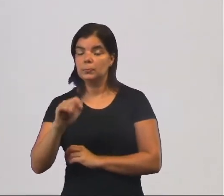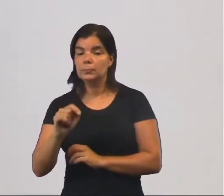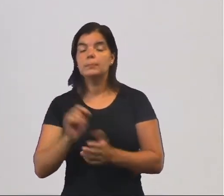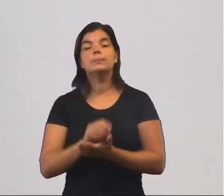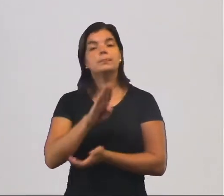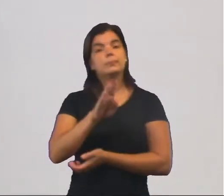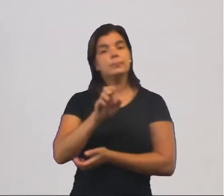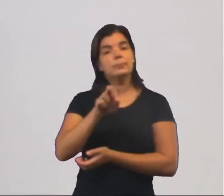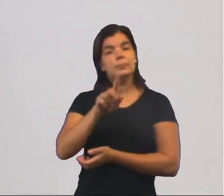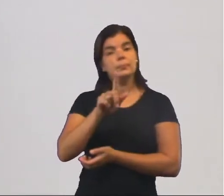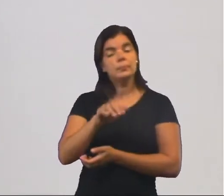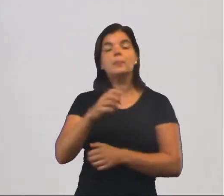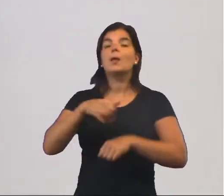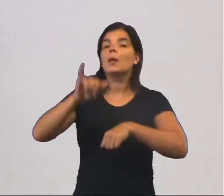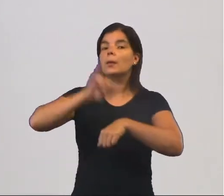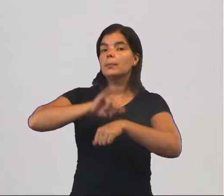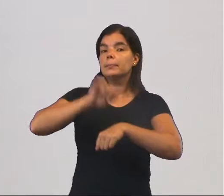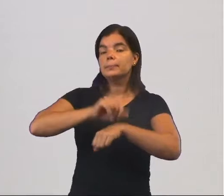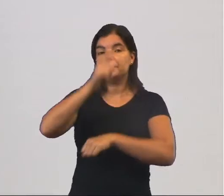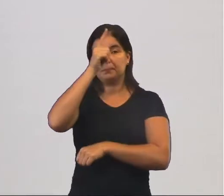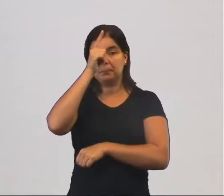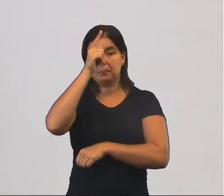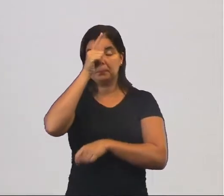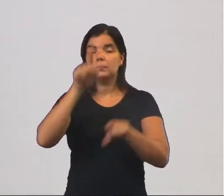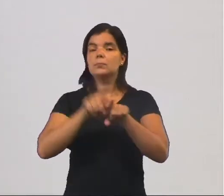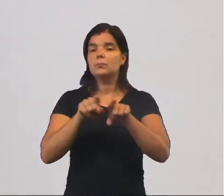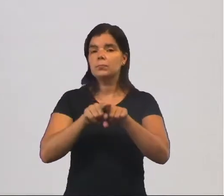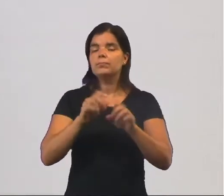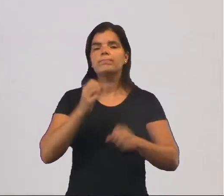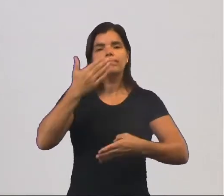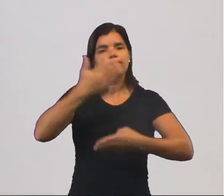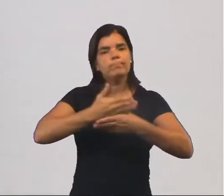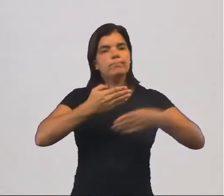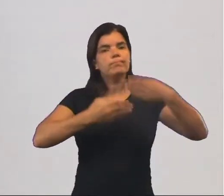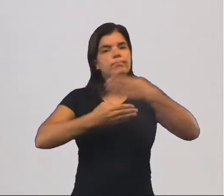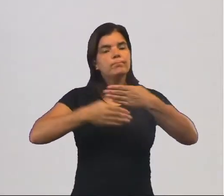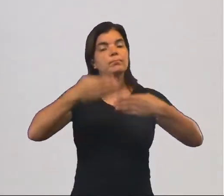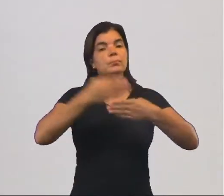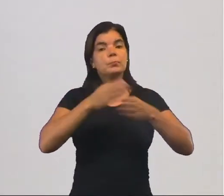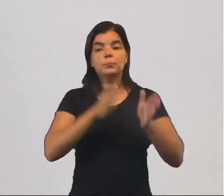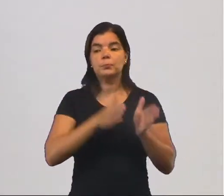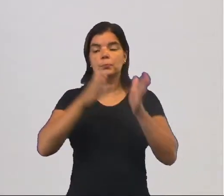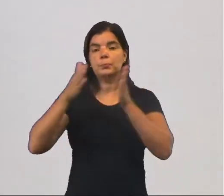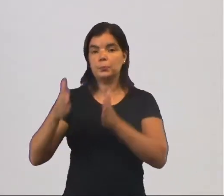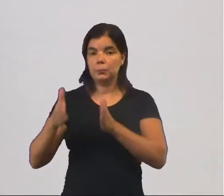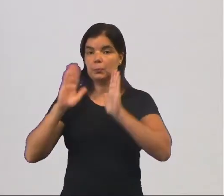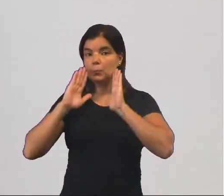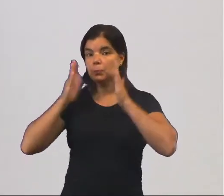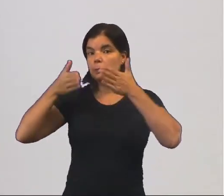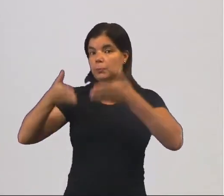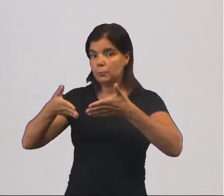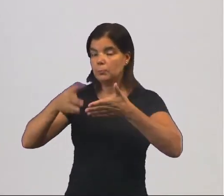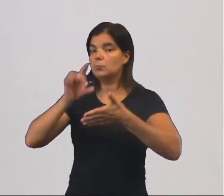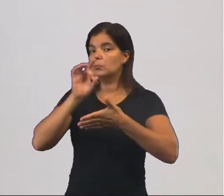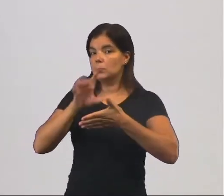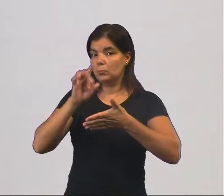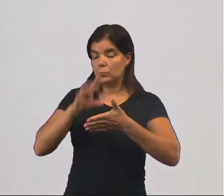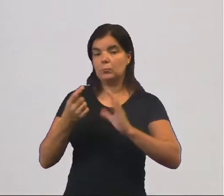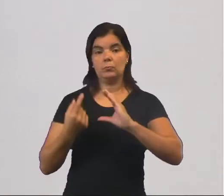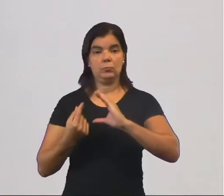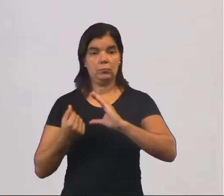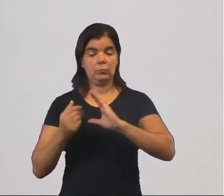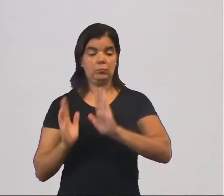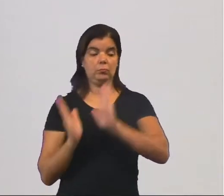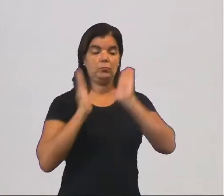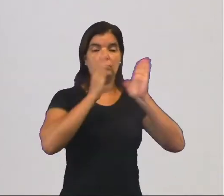era a capital da Alemanha. Então foi muito simbólico a construção do Muro de Berlim, porque de um lado ficam concentrados somente os